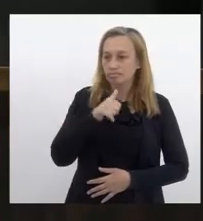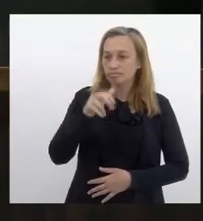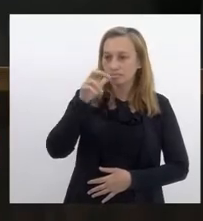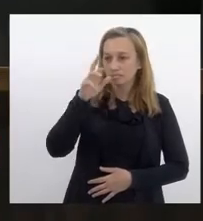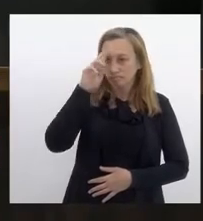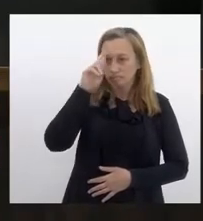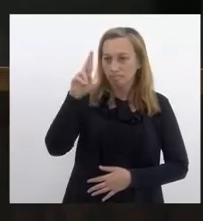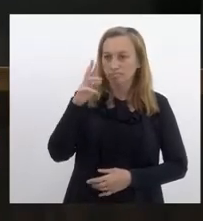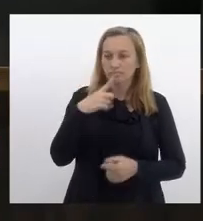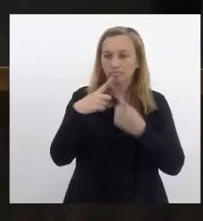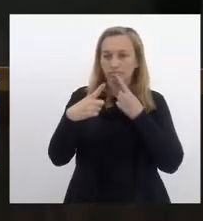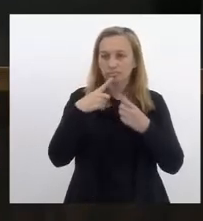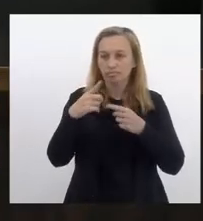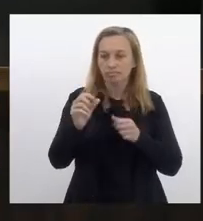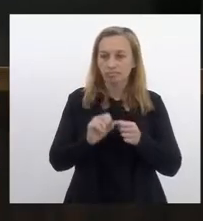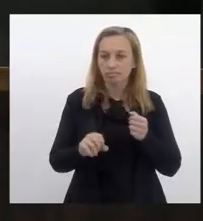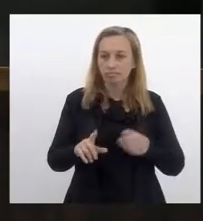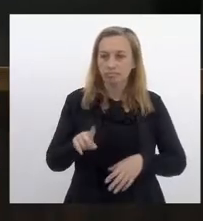discussão.